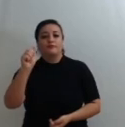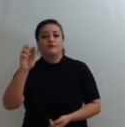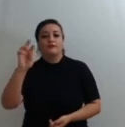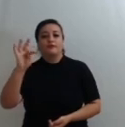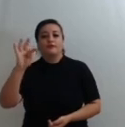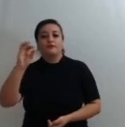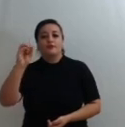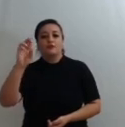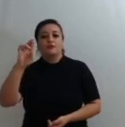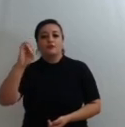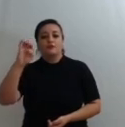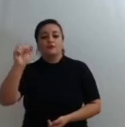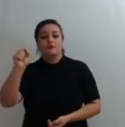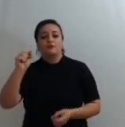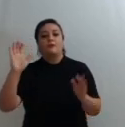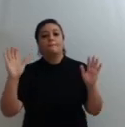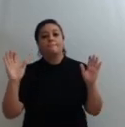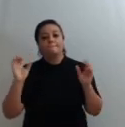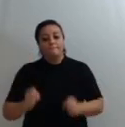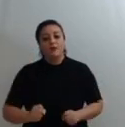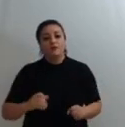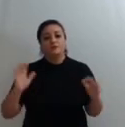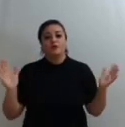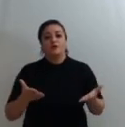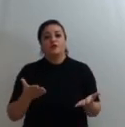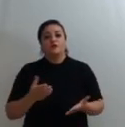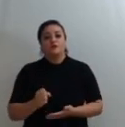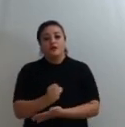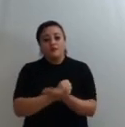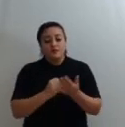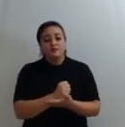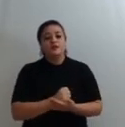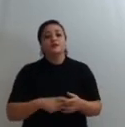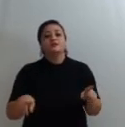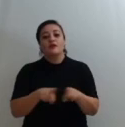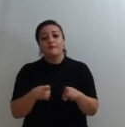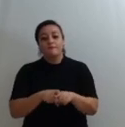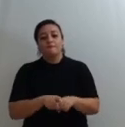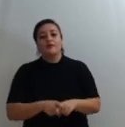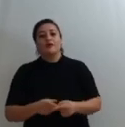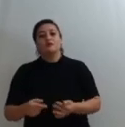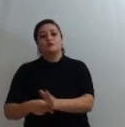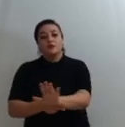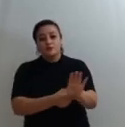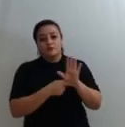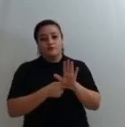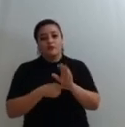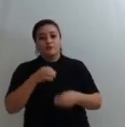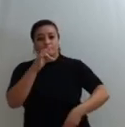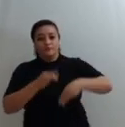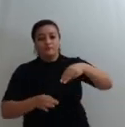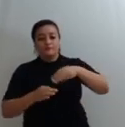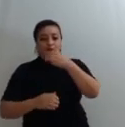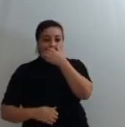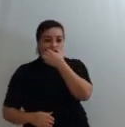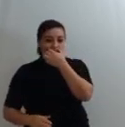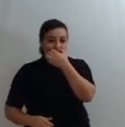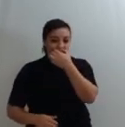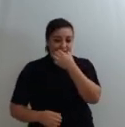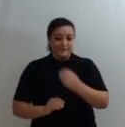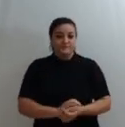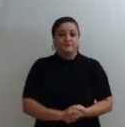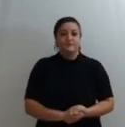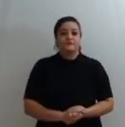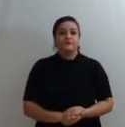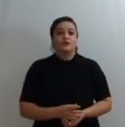antes. A fundamentação é mais ou menos a mesma exposta pelo ministro Schietti aqui, e na